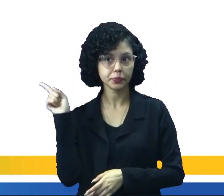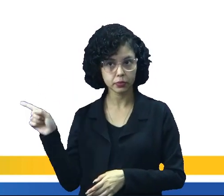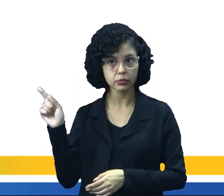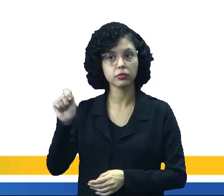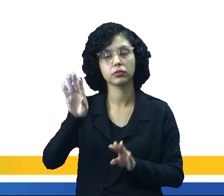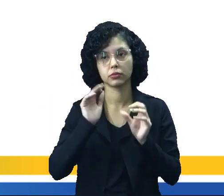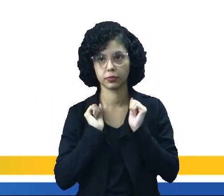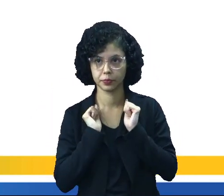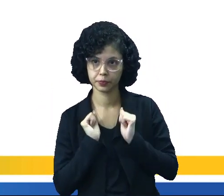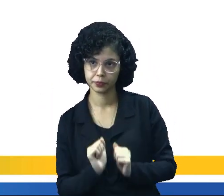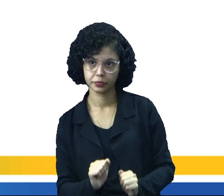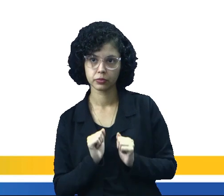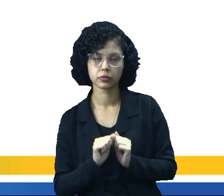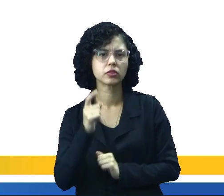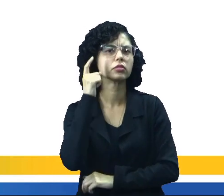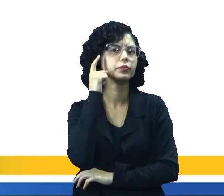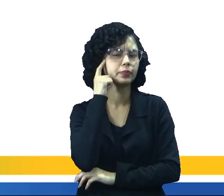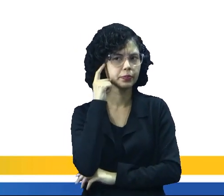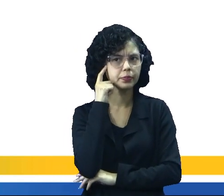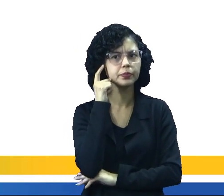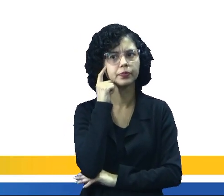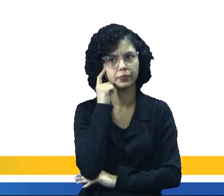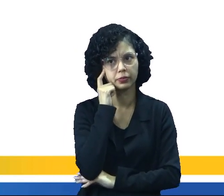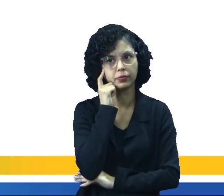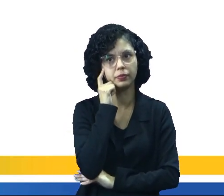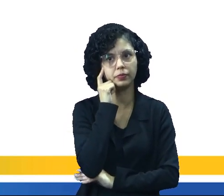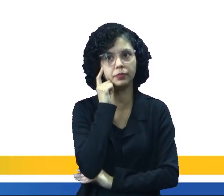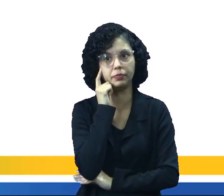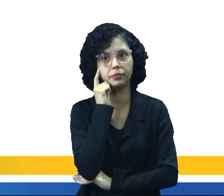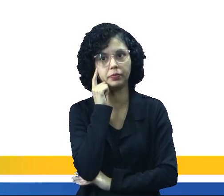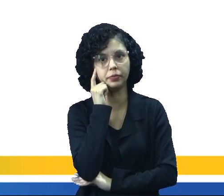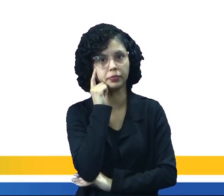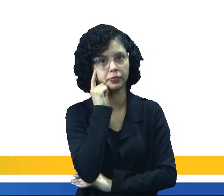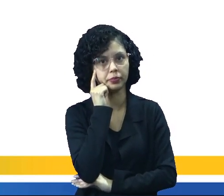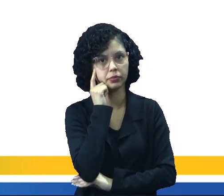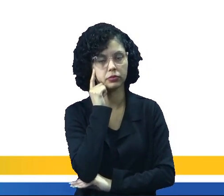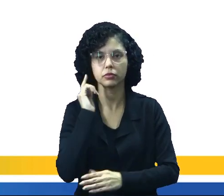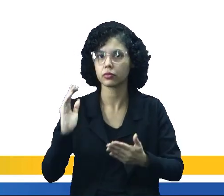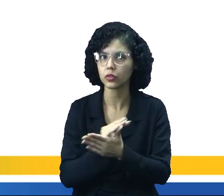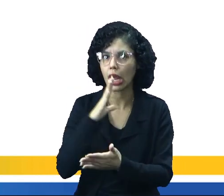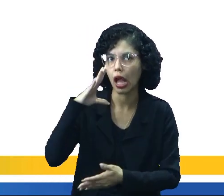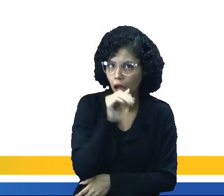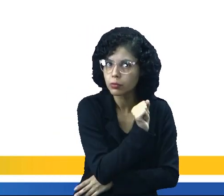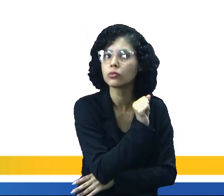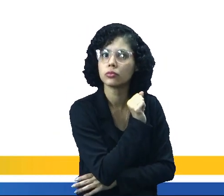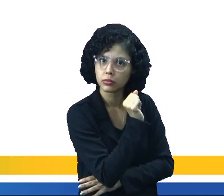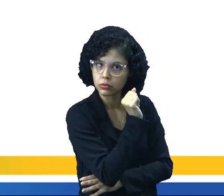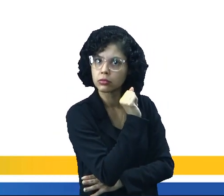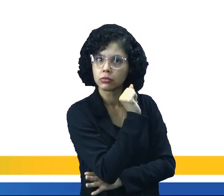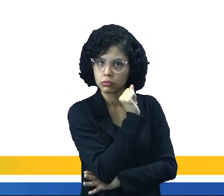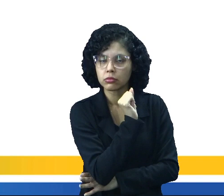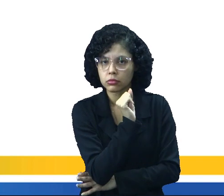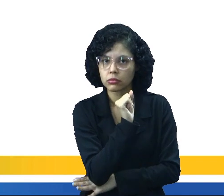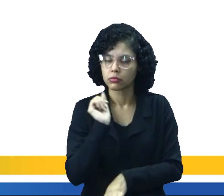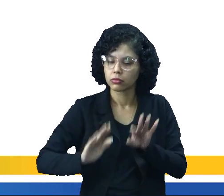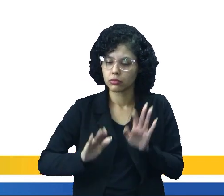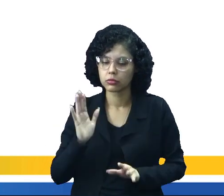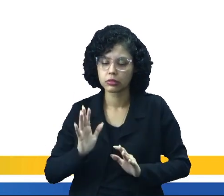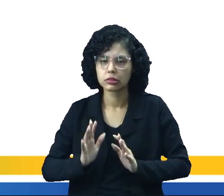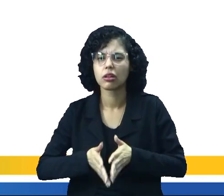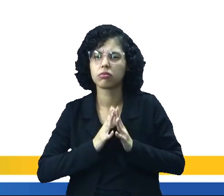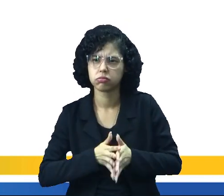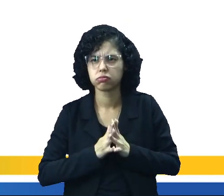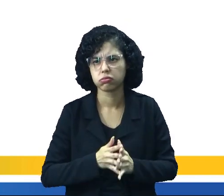que possa ser o pensamento, né? O nosso pensamento ele é algo muito rápido, ele é algo muito, às vezes,